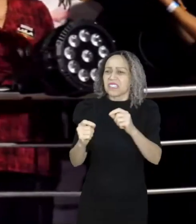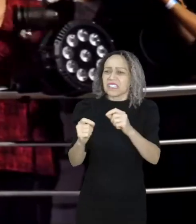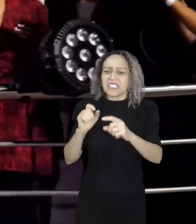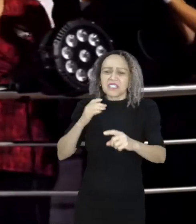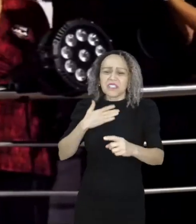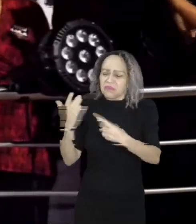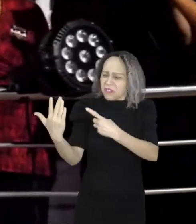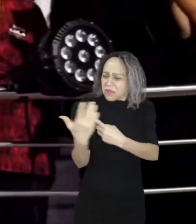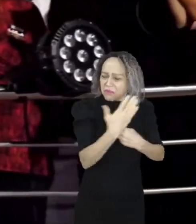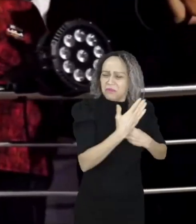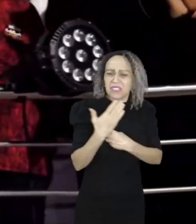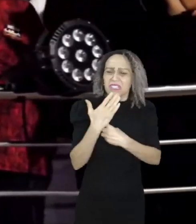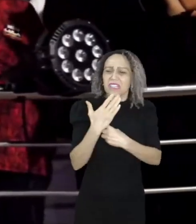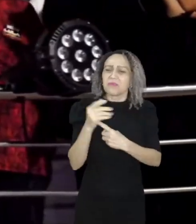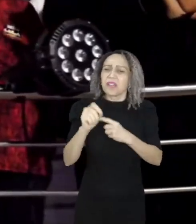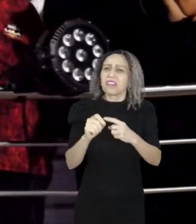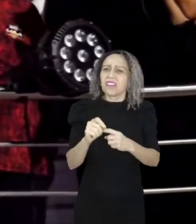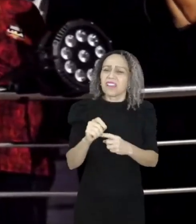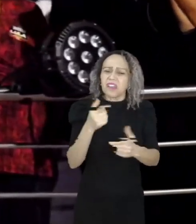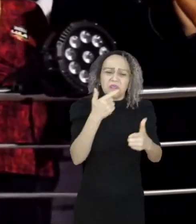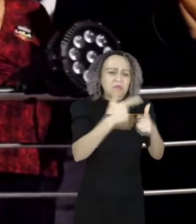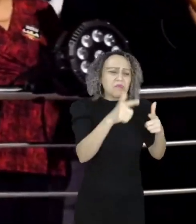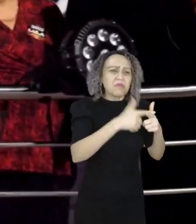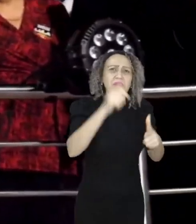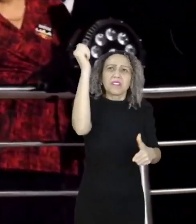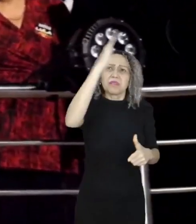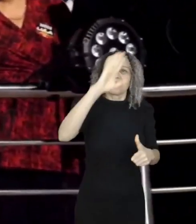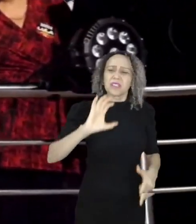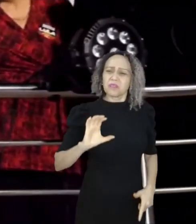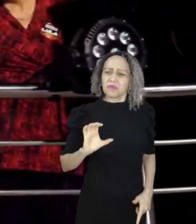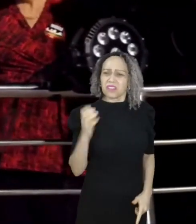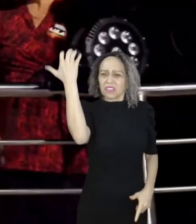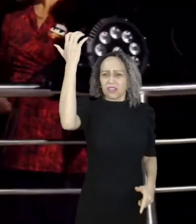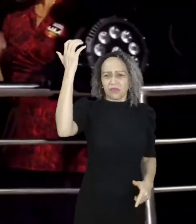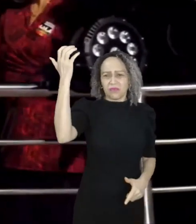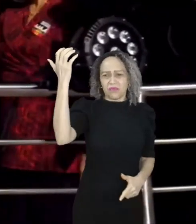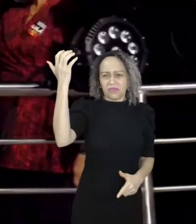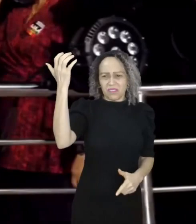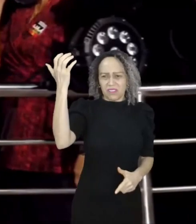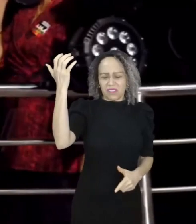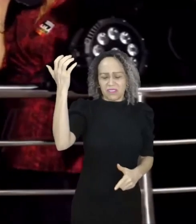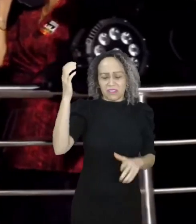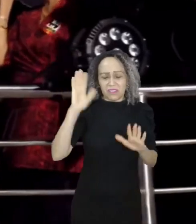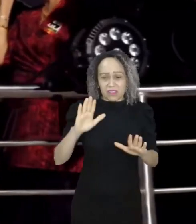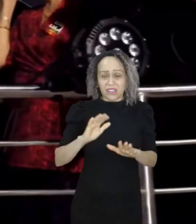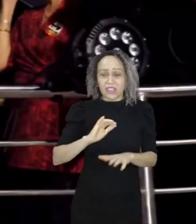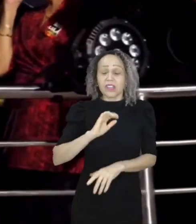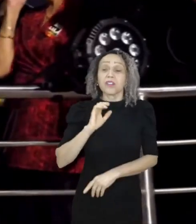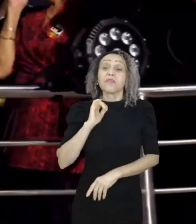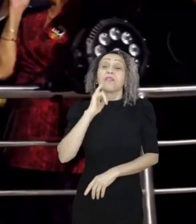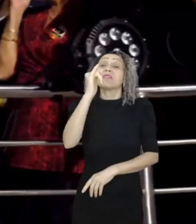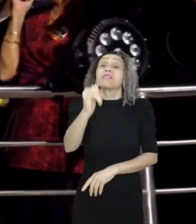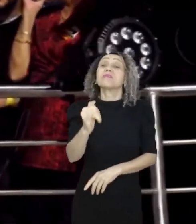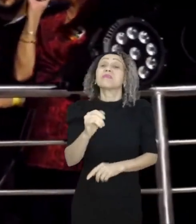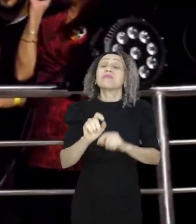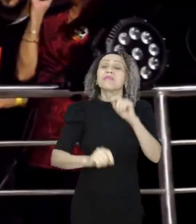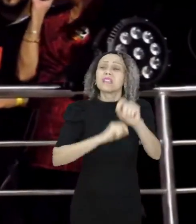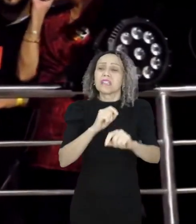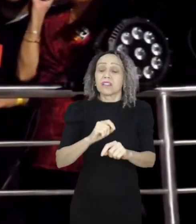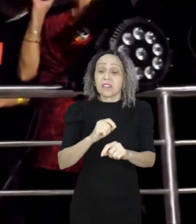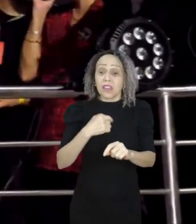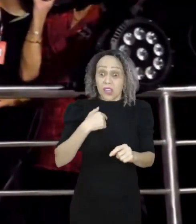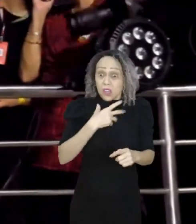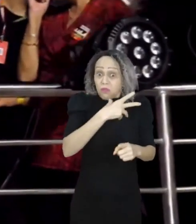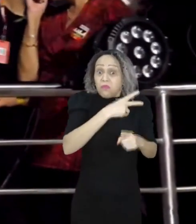me dar para resolver os problemas desse país. Eu volto a dizer para vocês, eu fui